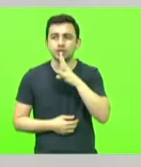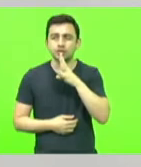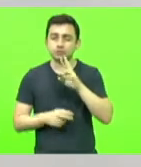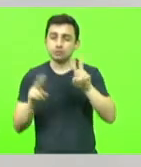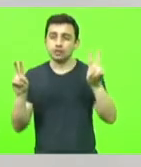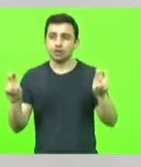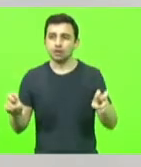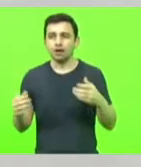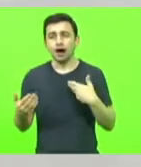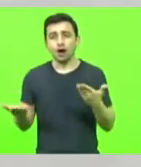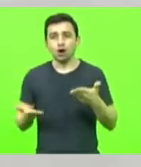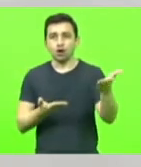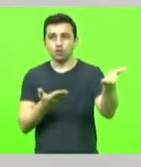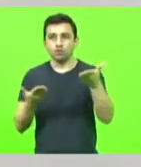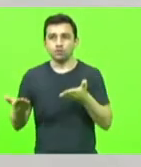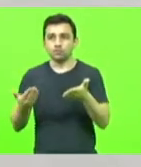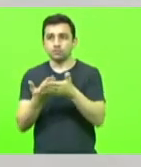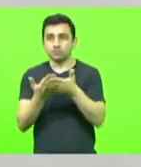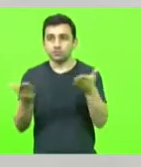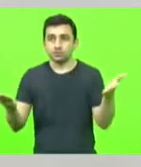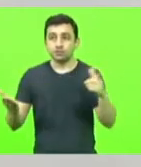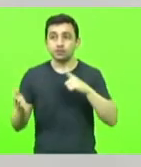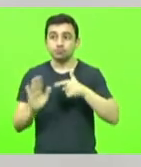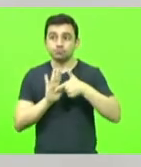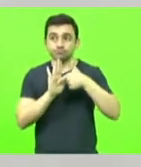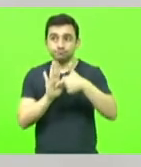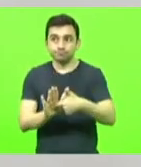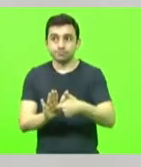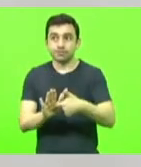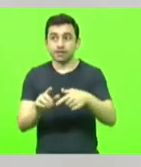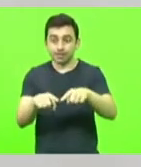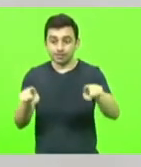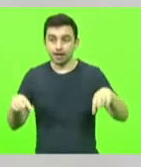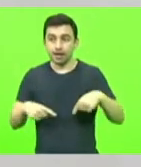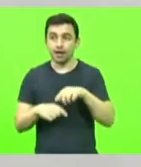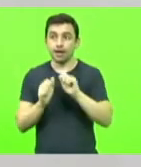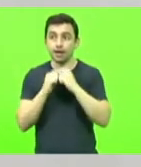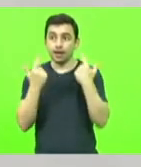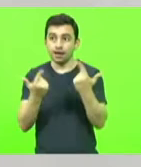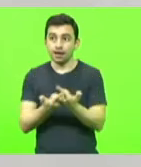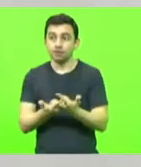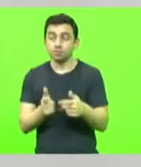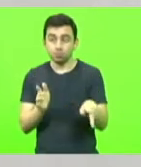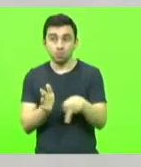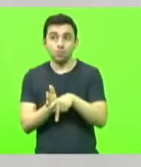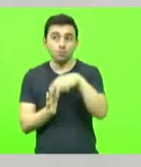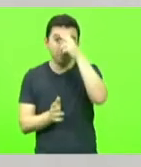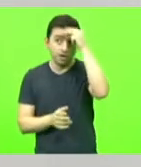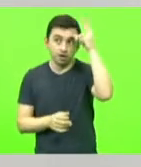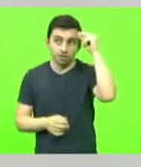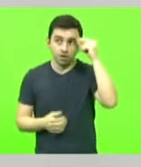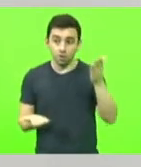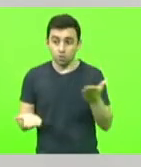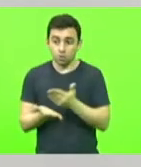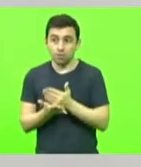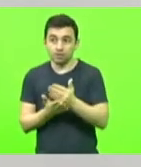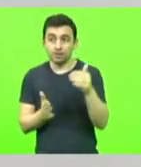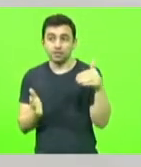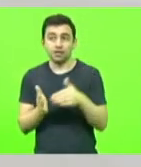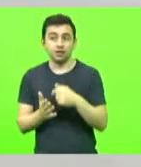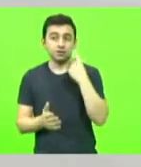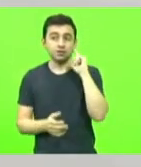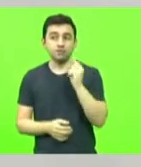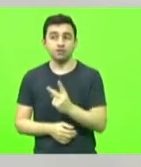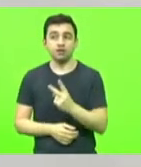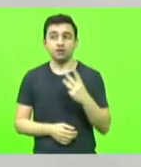convite também a todos vocês. Está acontecendo uma exposição aqui na sala da Lesca, a sala de prefeitos, que começa hoje e vai até o dia 23, de